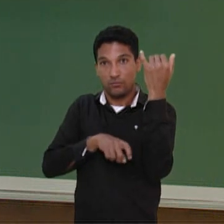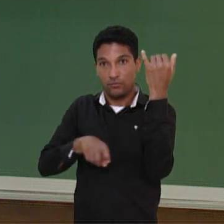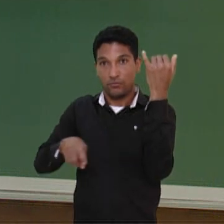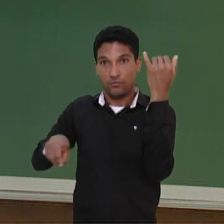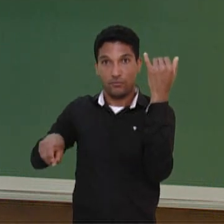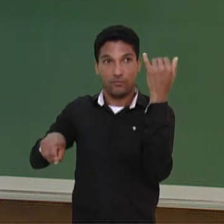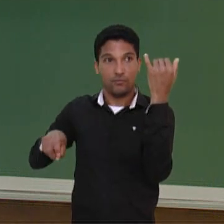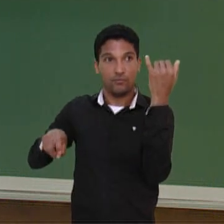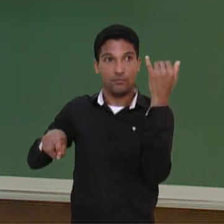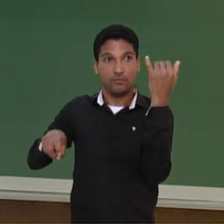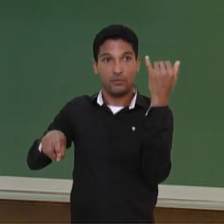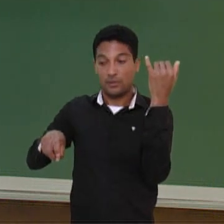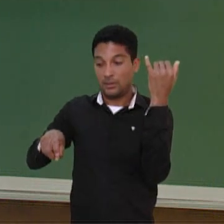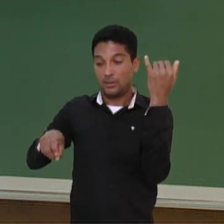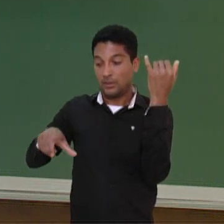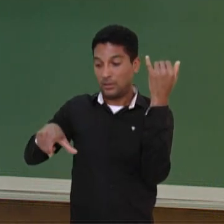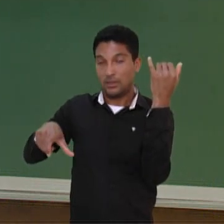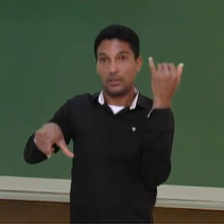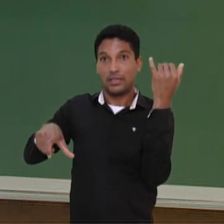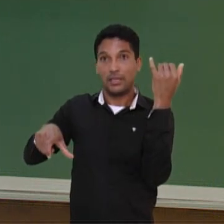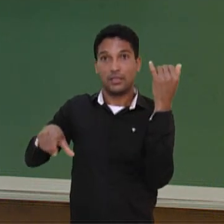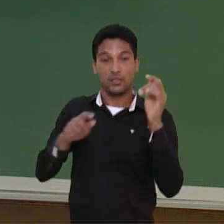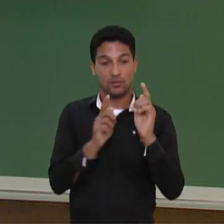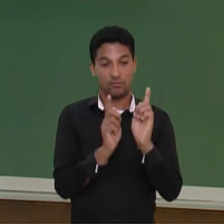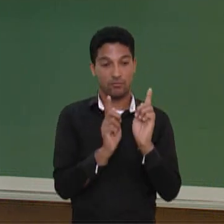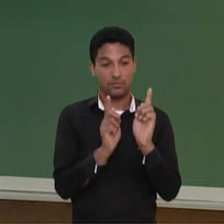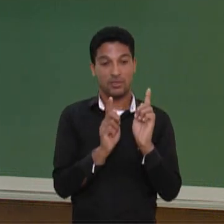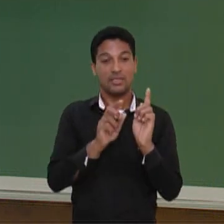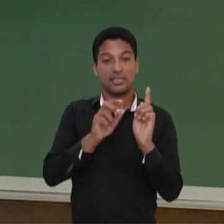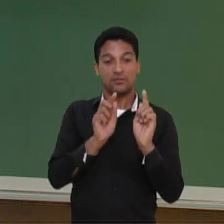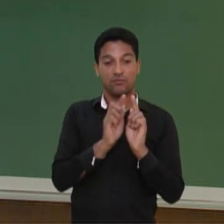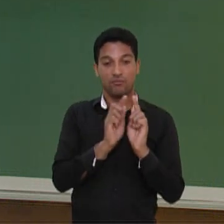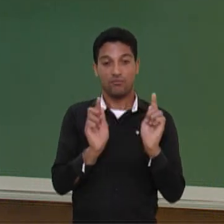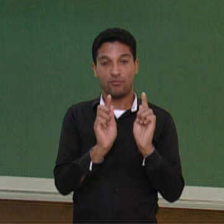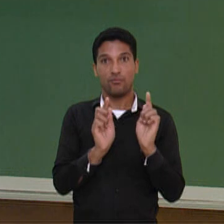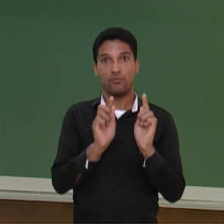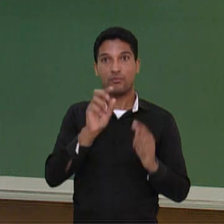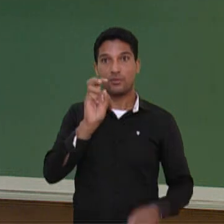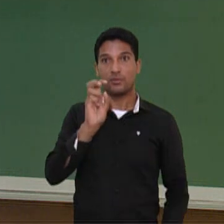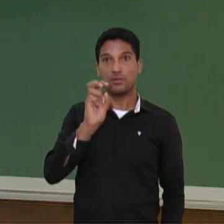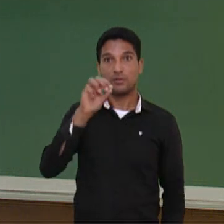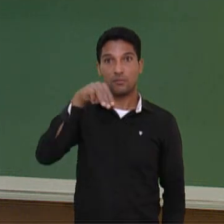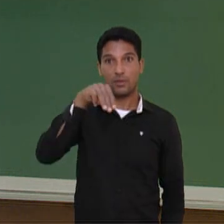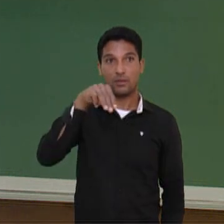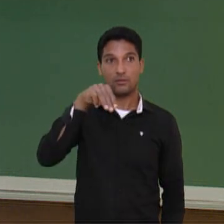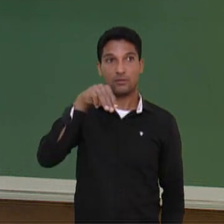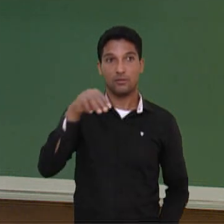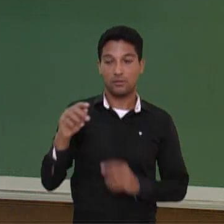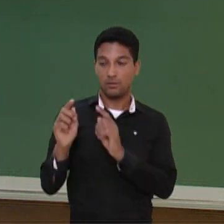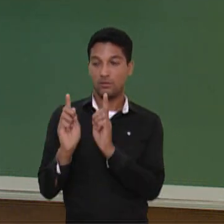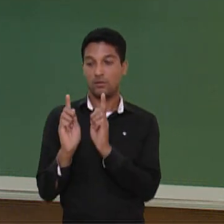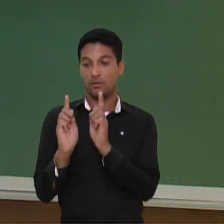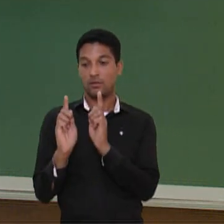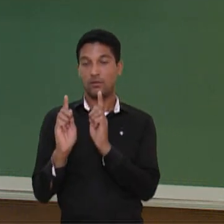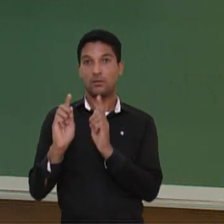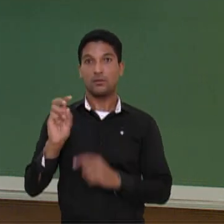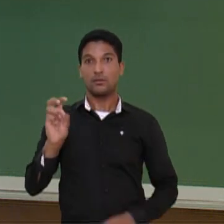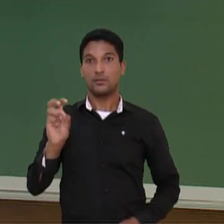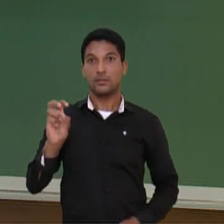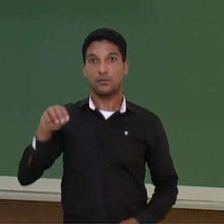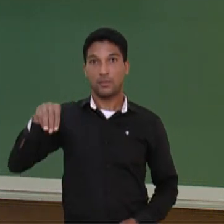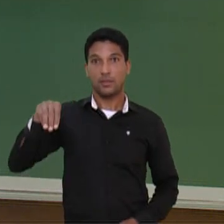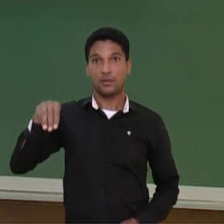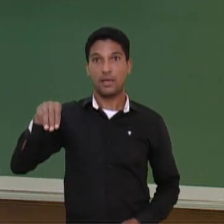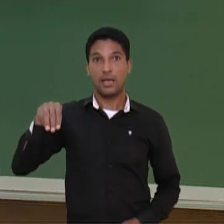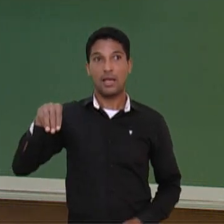aqui também, né? Então o ponto mais alto dessa figura vai ficar no meio, né? Então eu caminhei suponhamos que eu